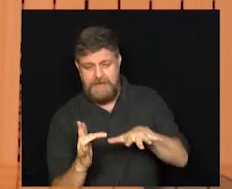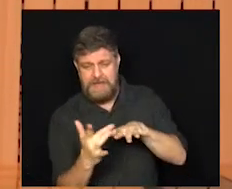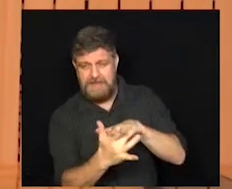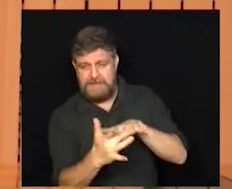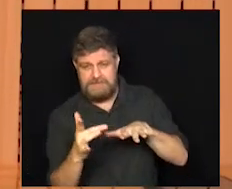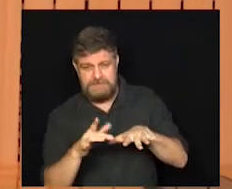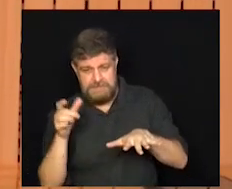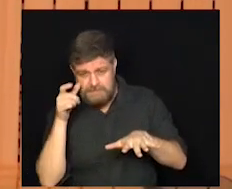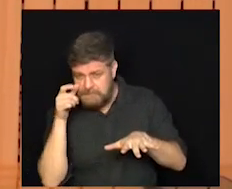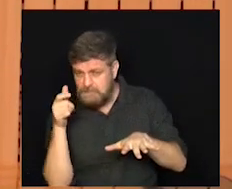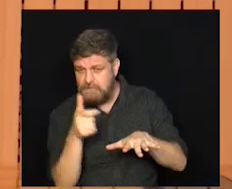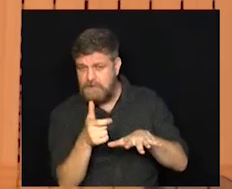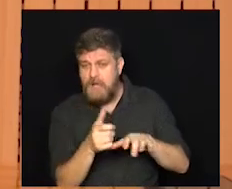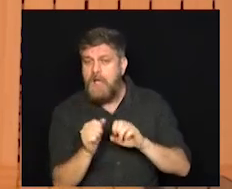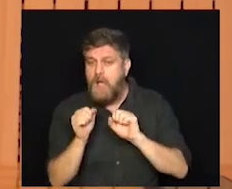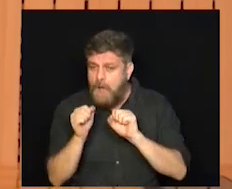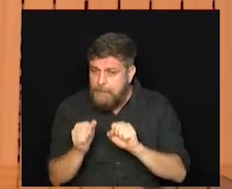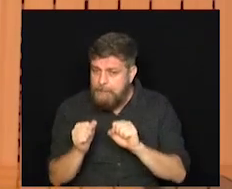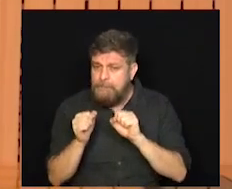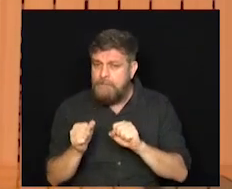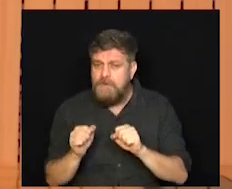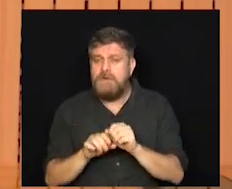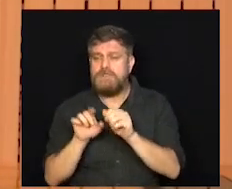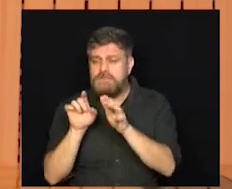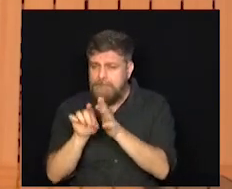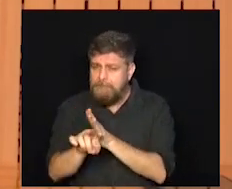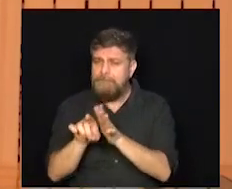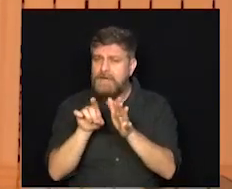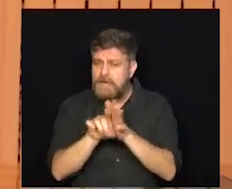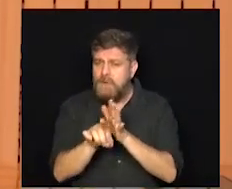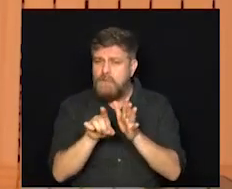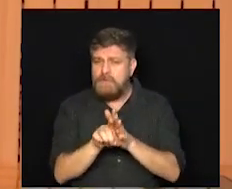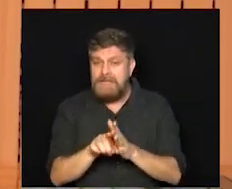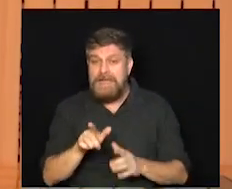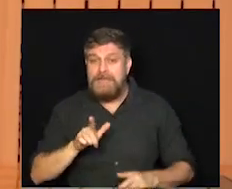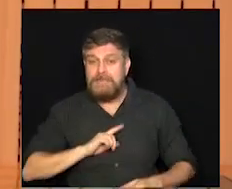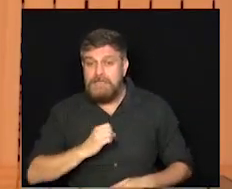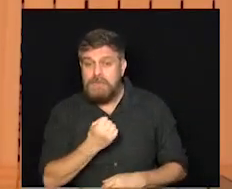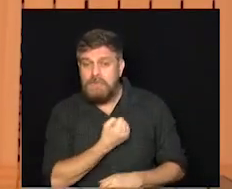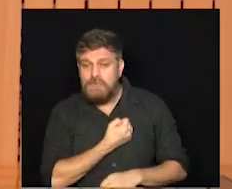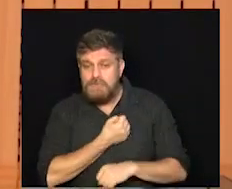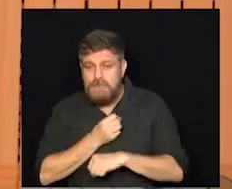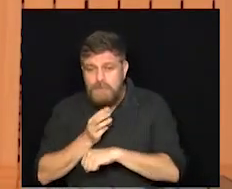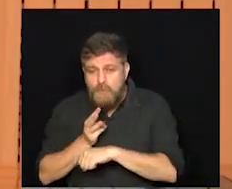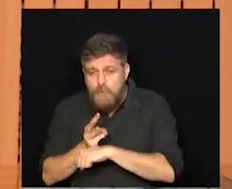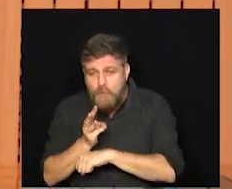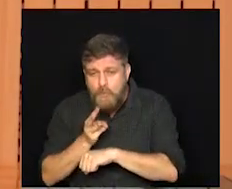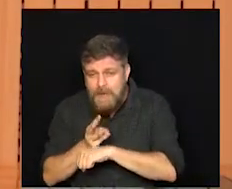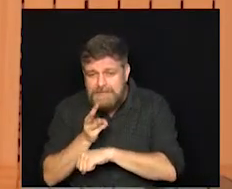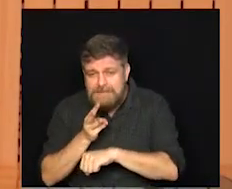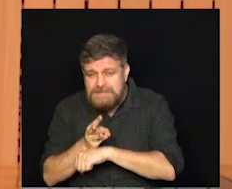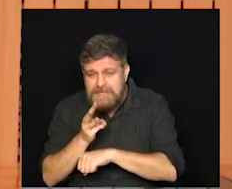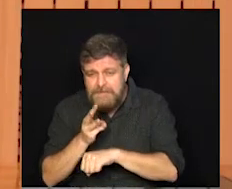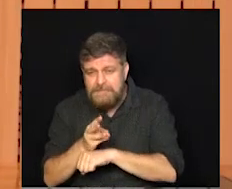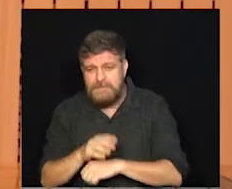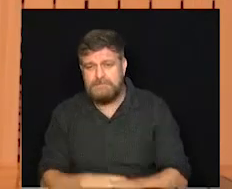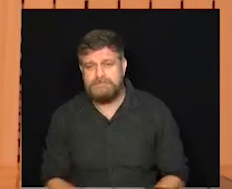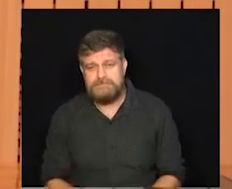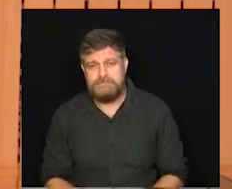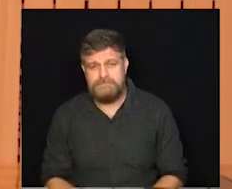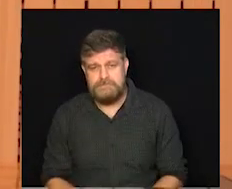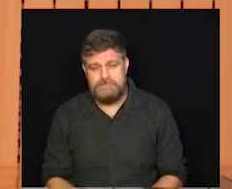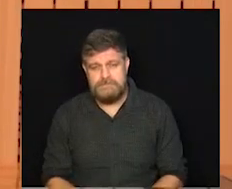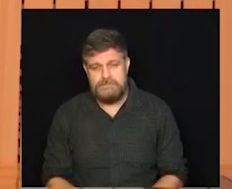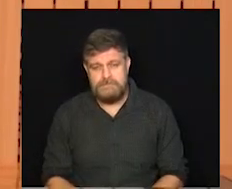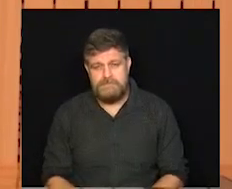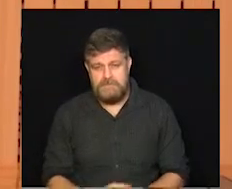rede social, pode nos mandar pergunta. O telefone do WhatsApp, você pode mandar a sua pergunta, é o